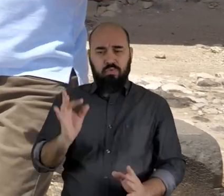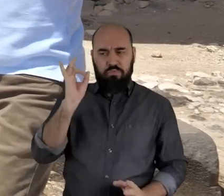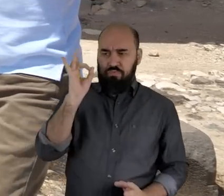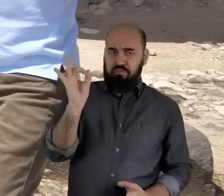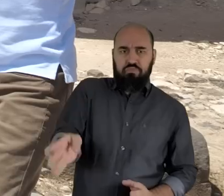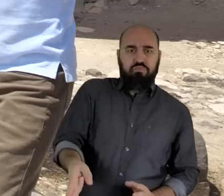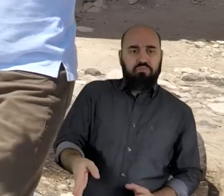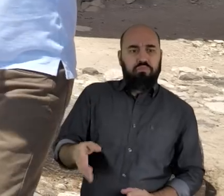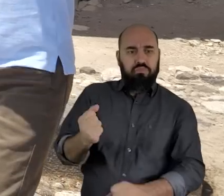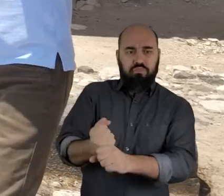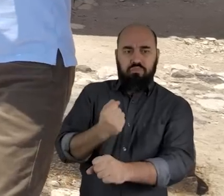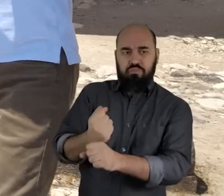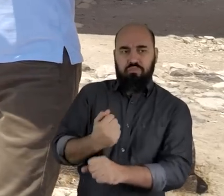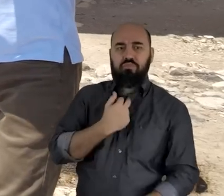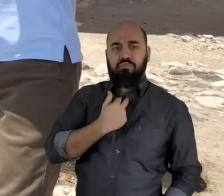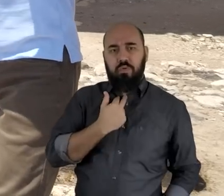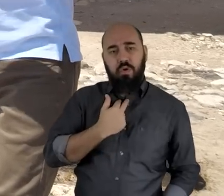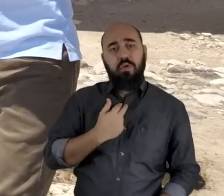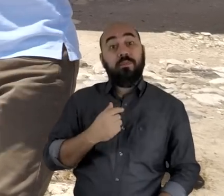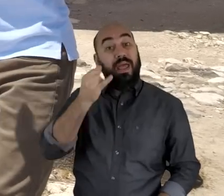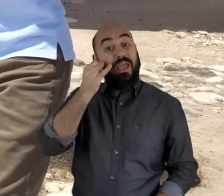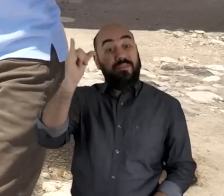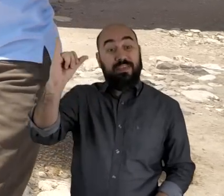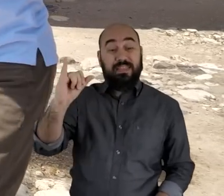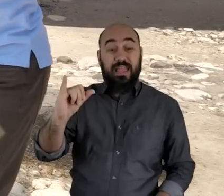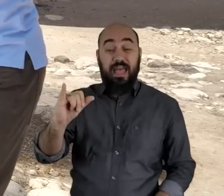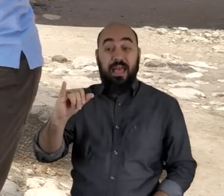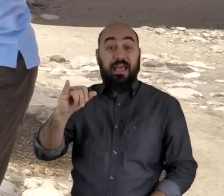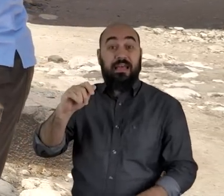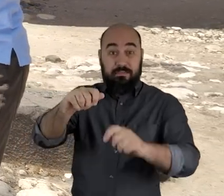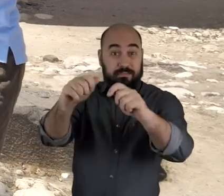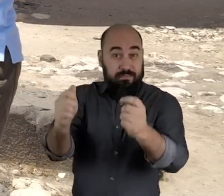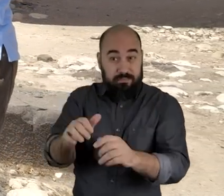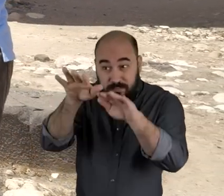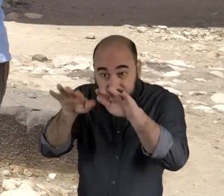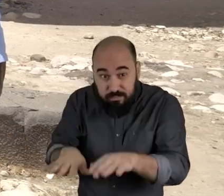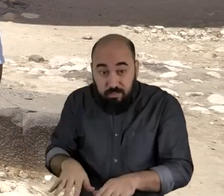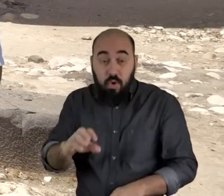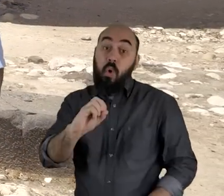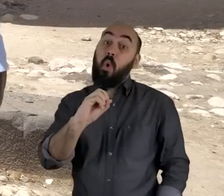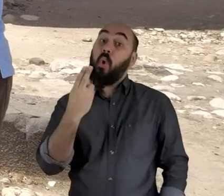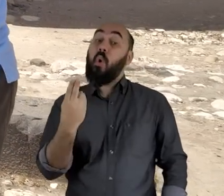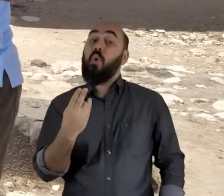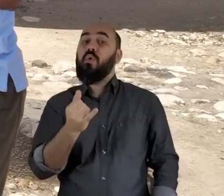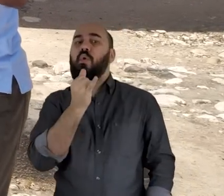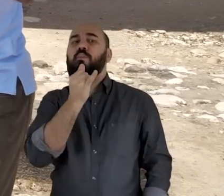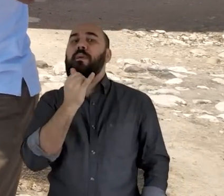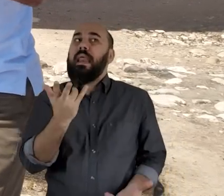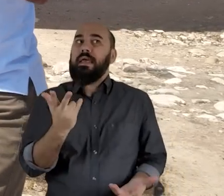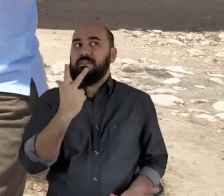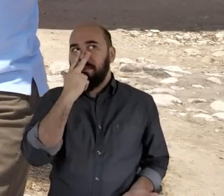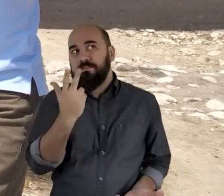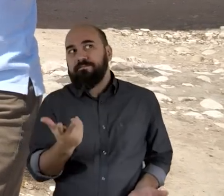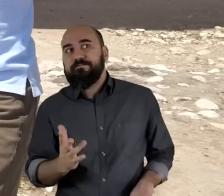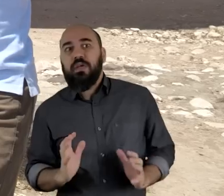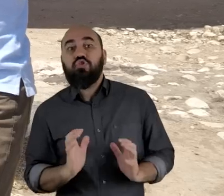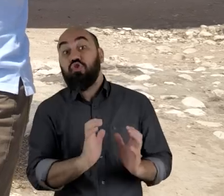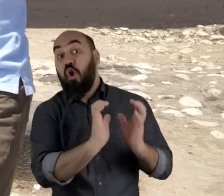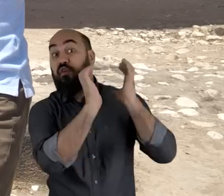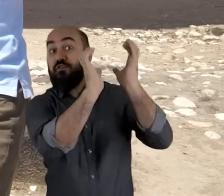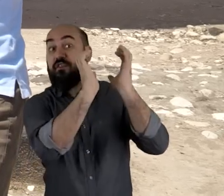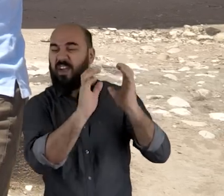anteriormente, ou para evitar que o povo cometesse idolatria aqui, ou, quem sabe, como uma espécie de troféu militar. Por quê? Lembra